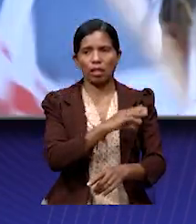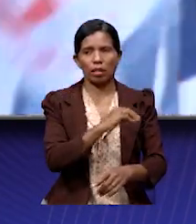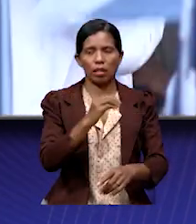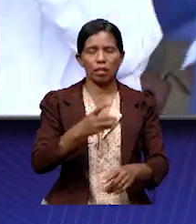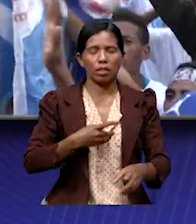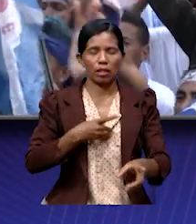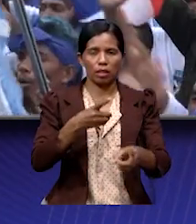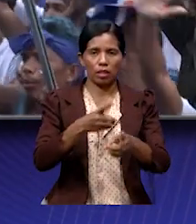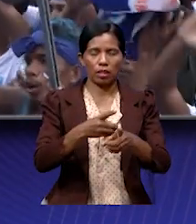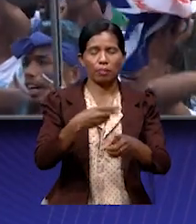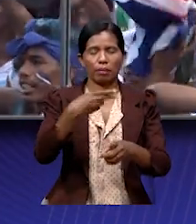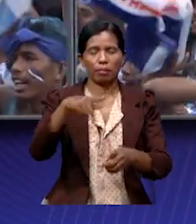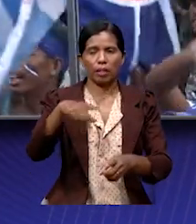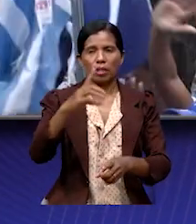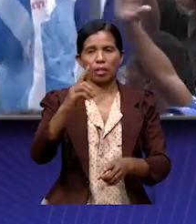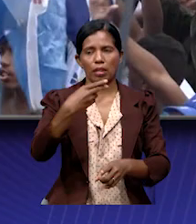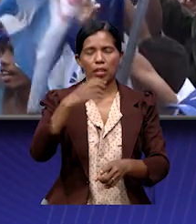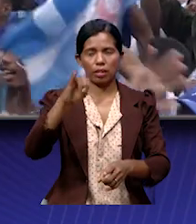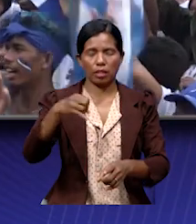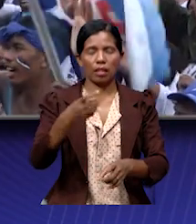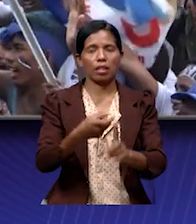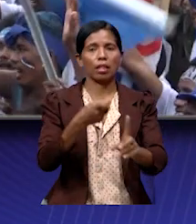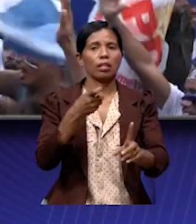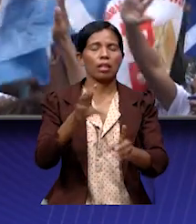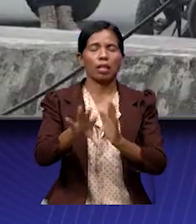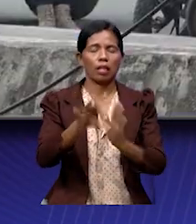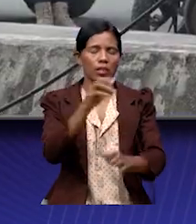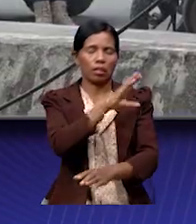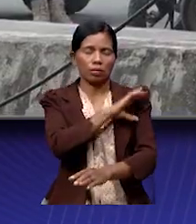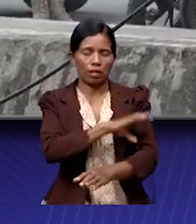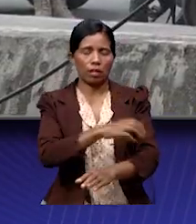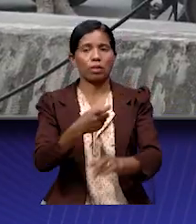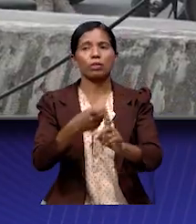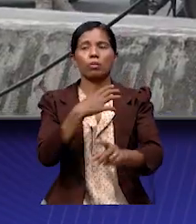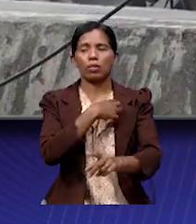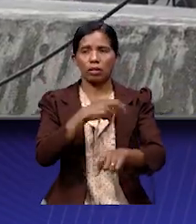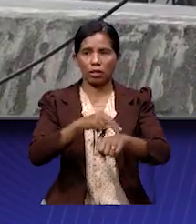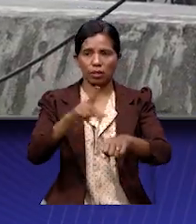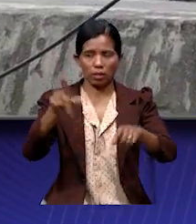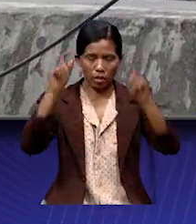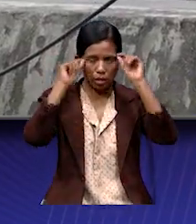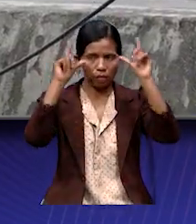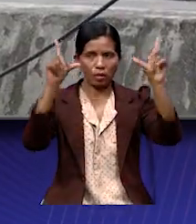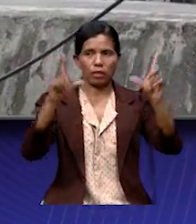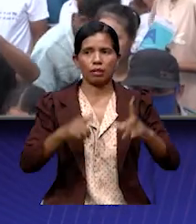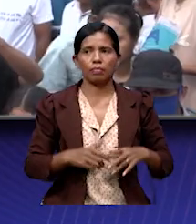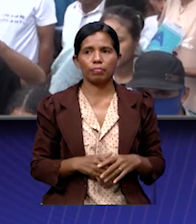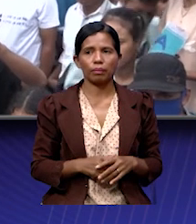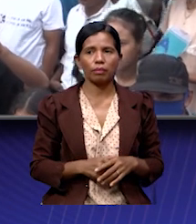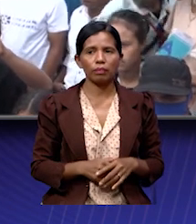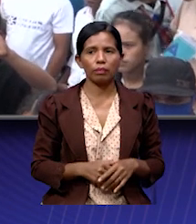Direitos Humanos no Justiça, no Heta Segurança Rusi Polícia Nacional Timor-Leste. Efigênia Babu, Adérito